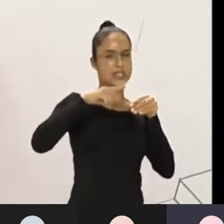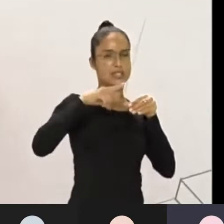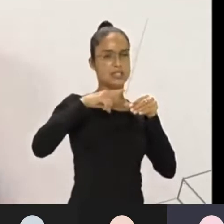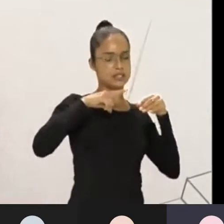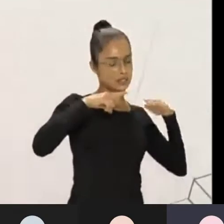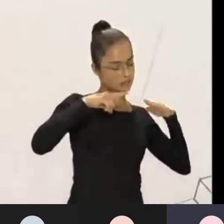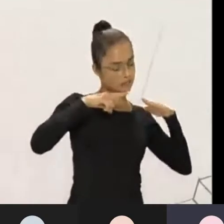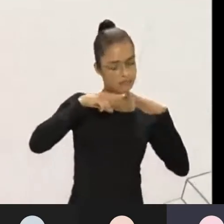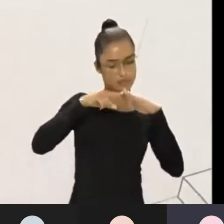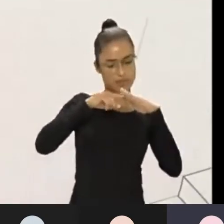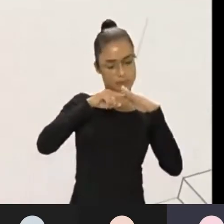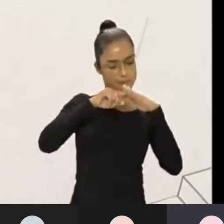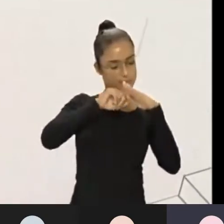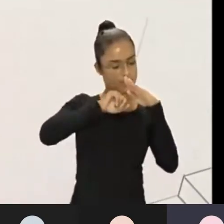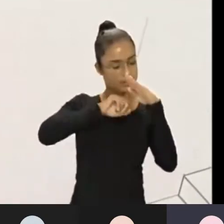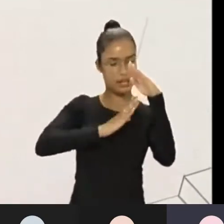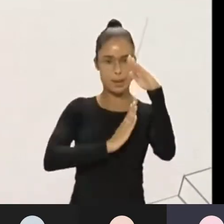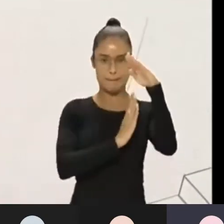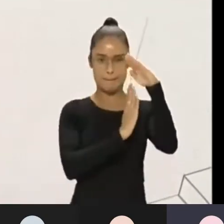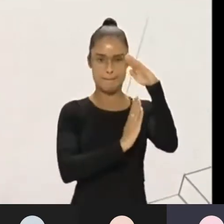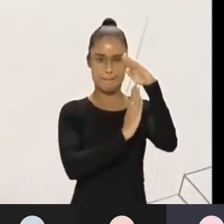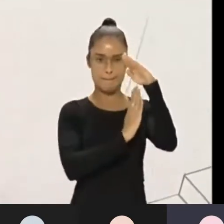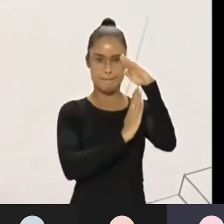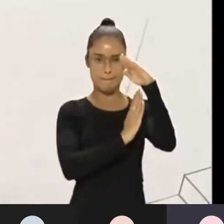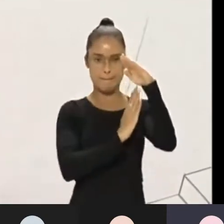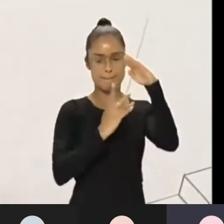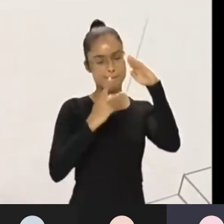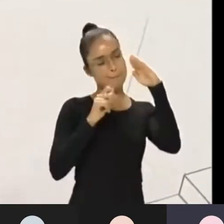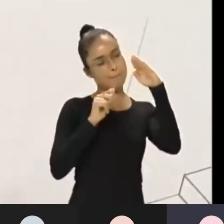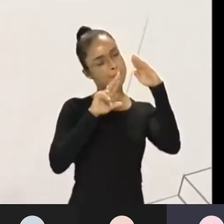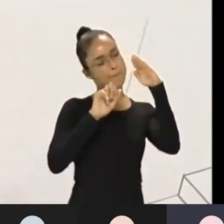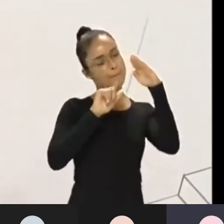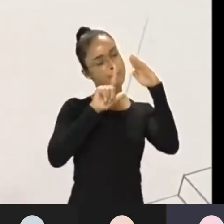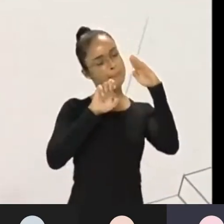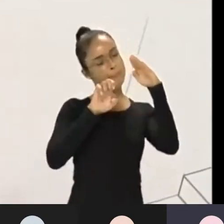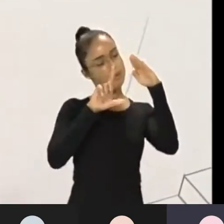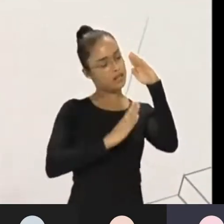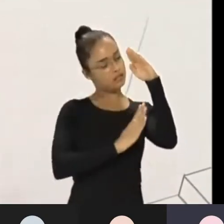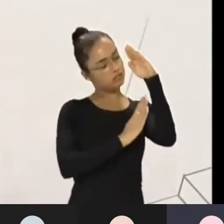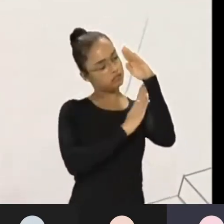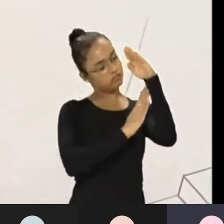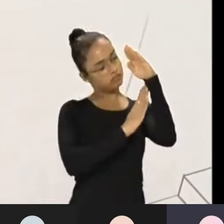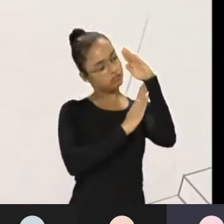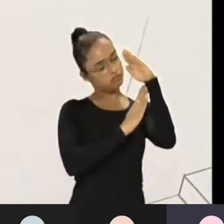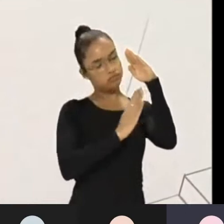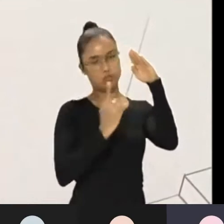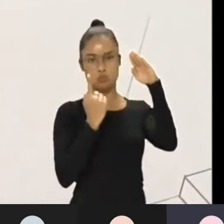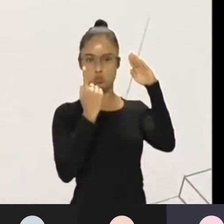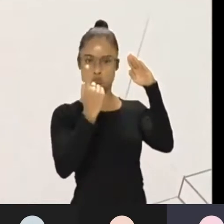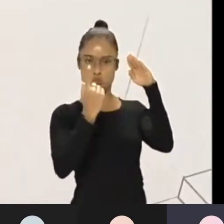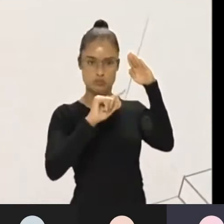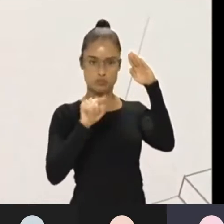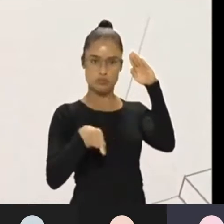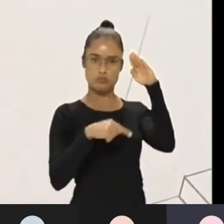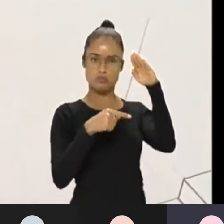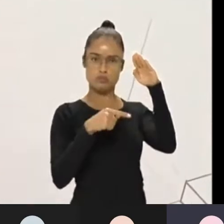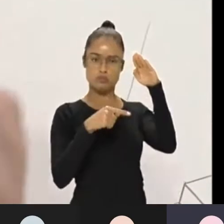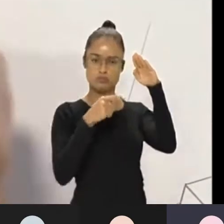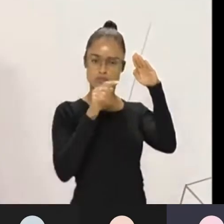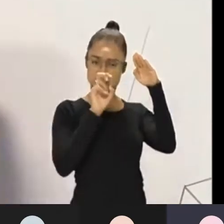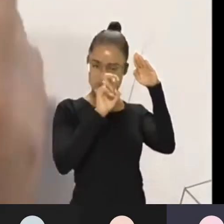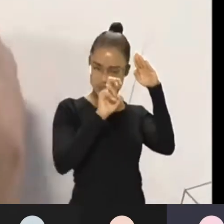outro inclinado. Nós temos aqui a cotagem da profundidade, que é 1,5,